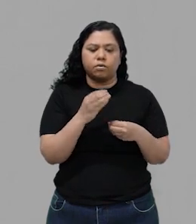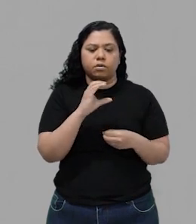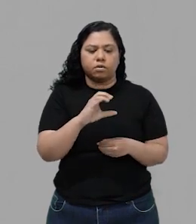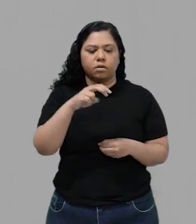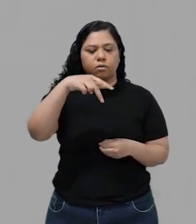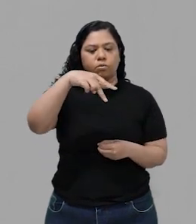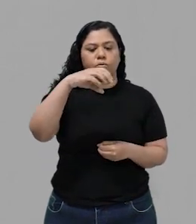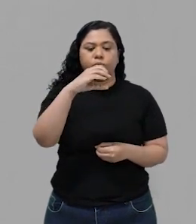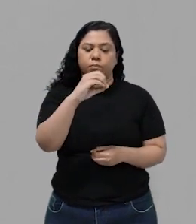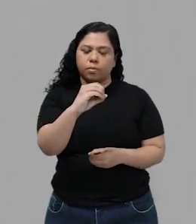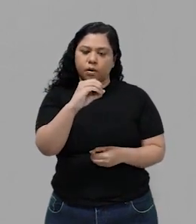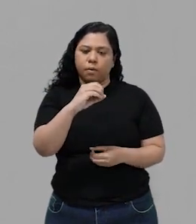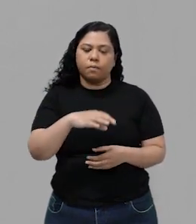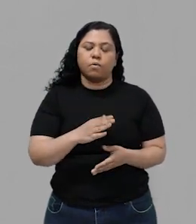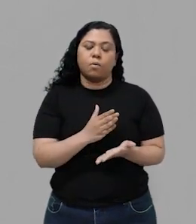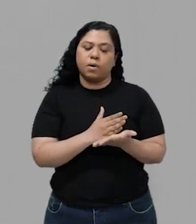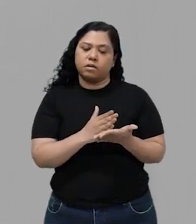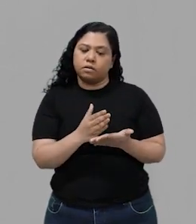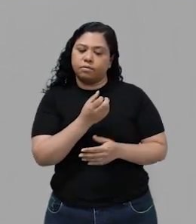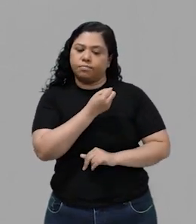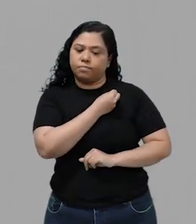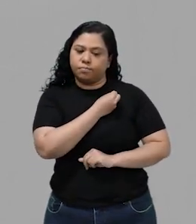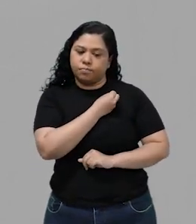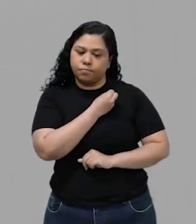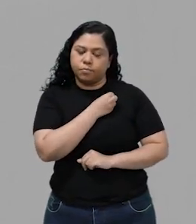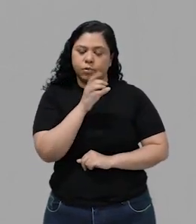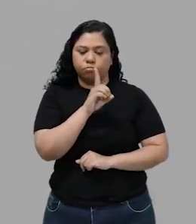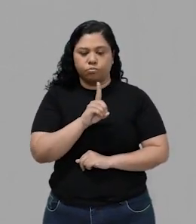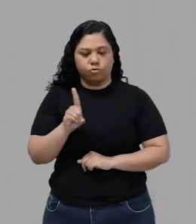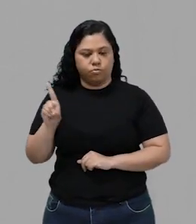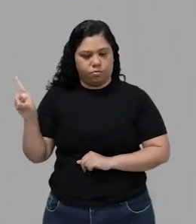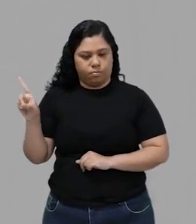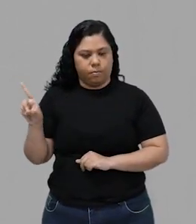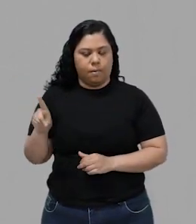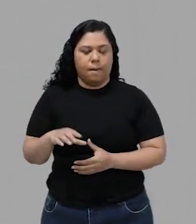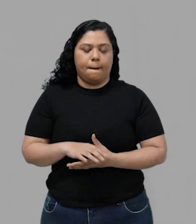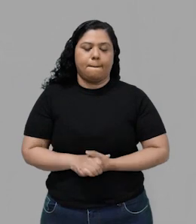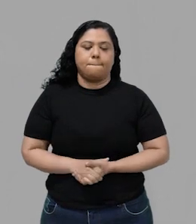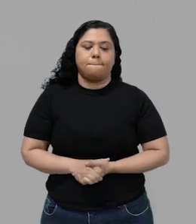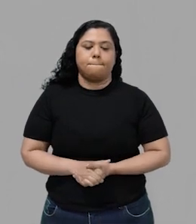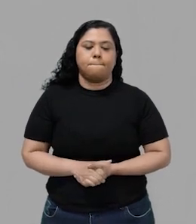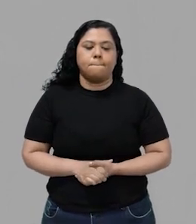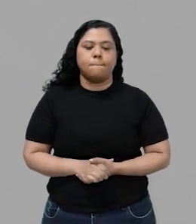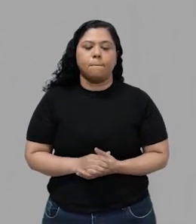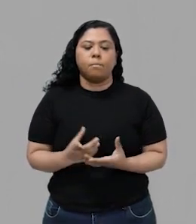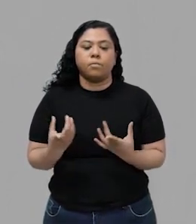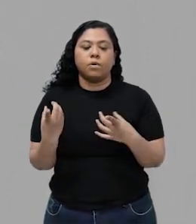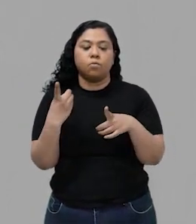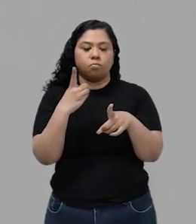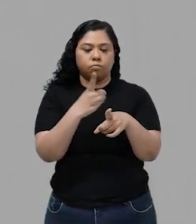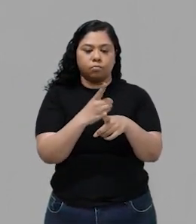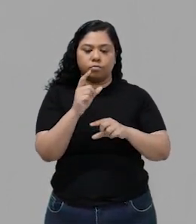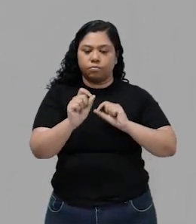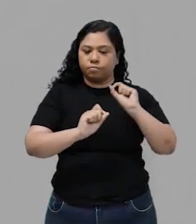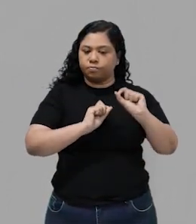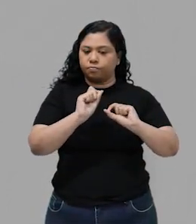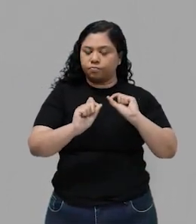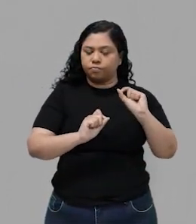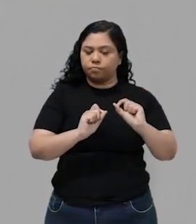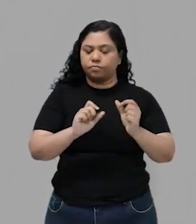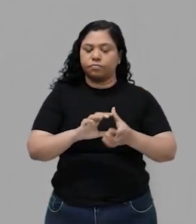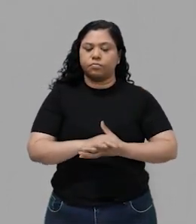vou começar a numeração. E feito isso, nós vamos localizar, nesse